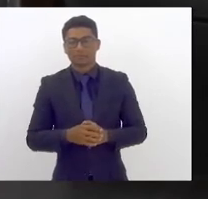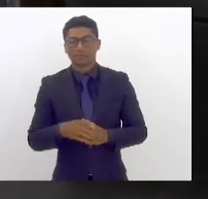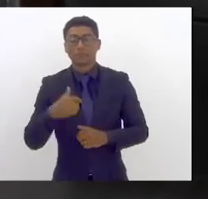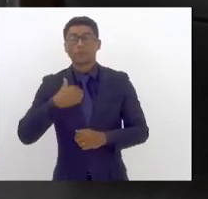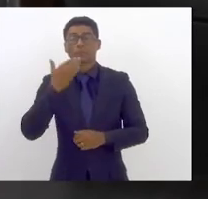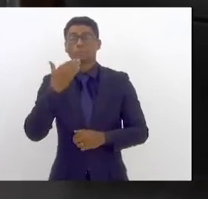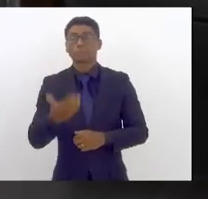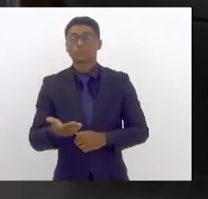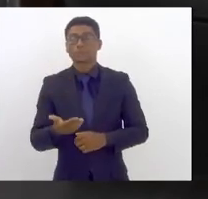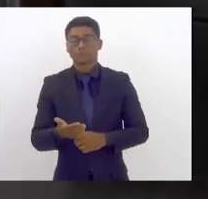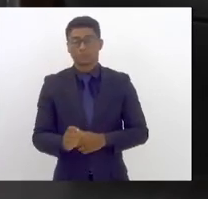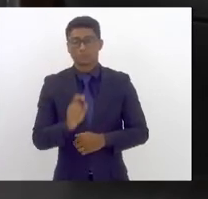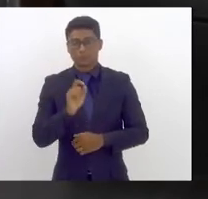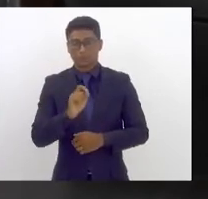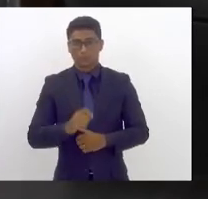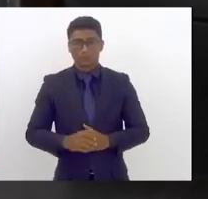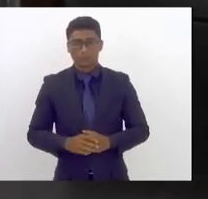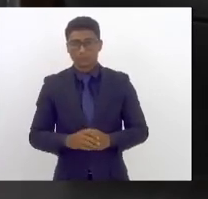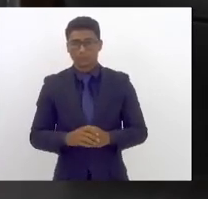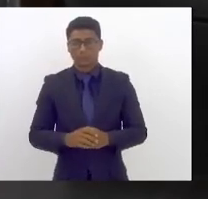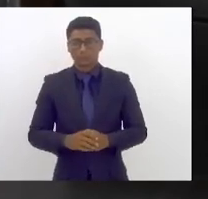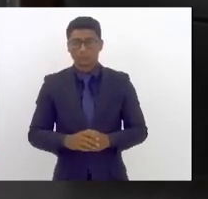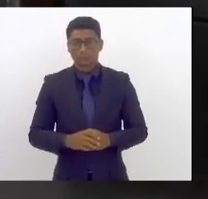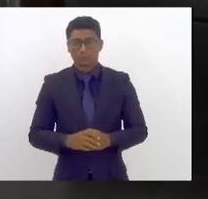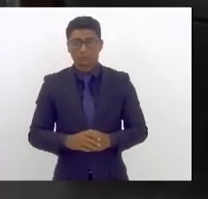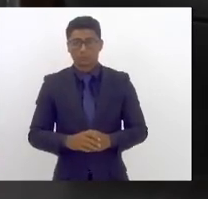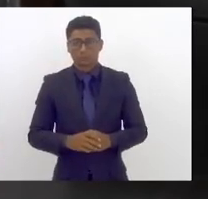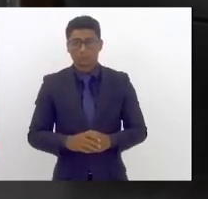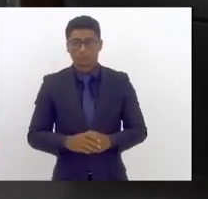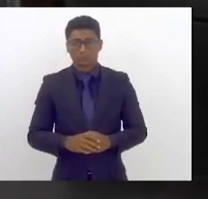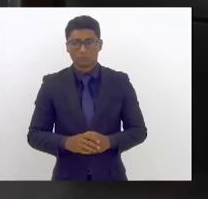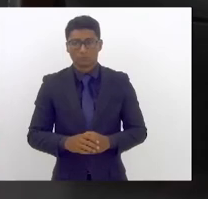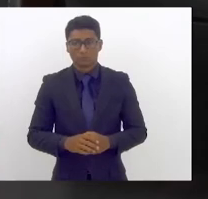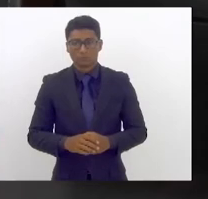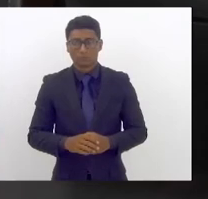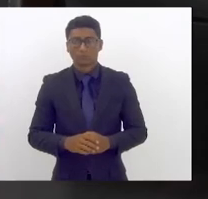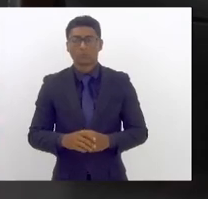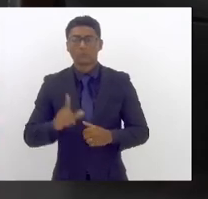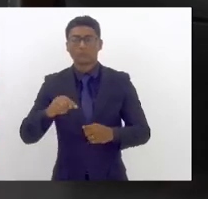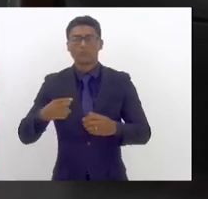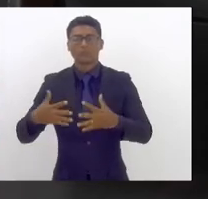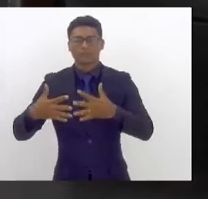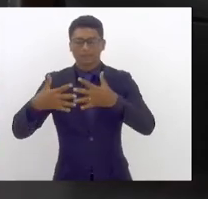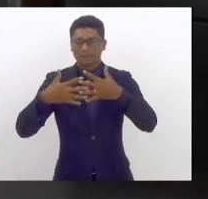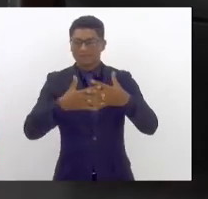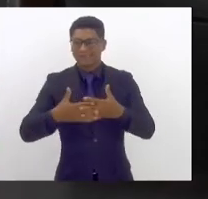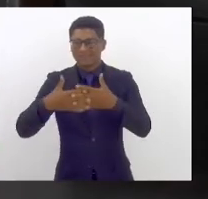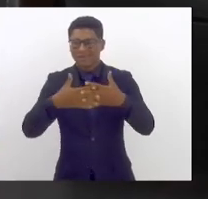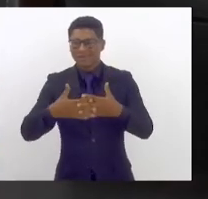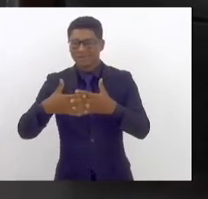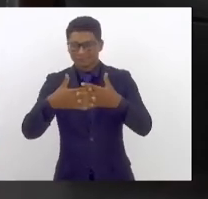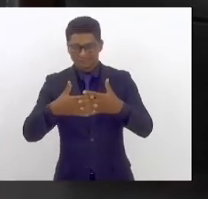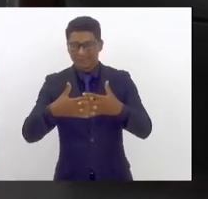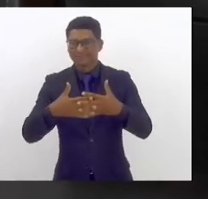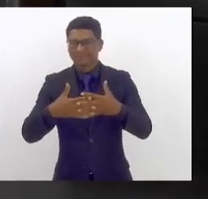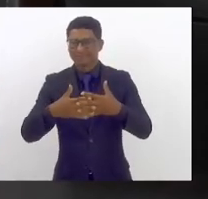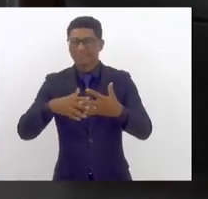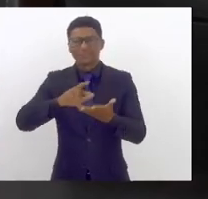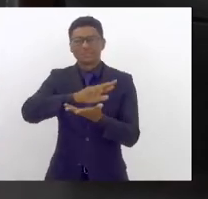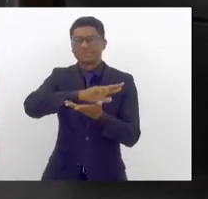em público também nesse dia a retomada das carretas é de suma importância porque